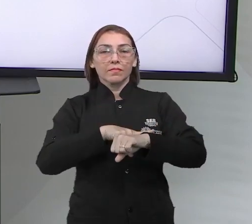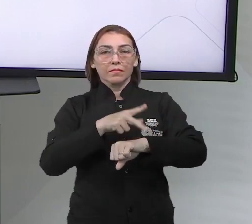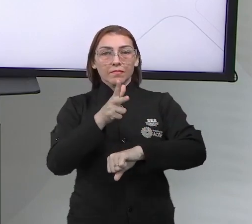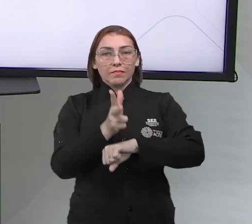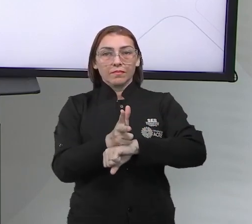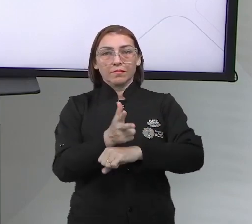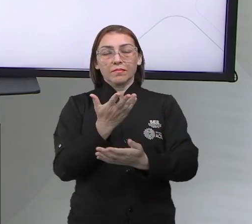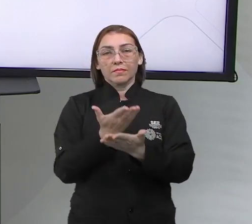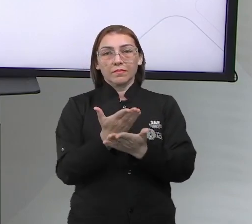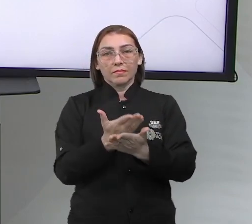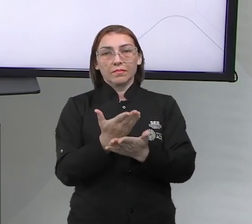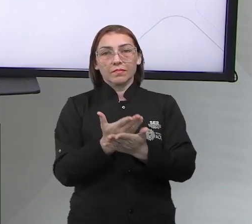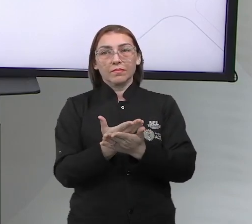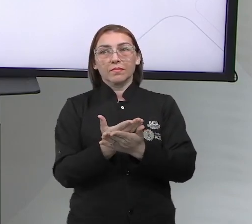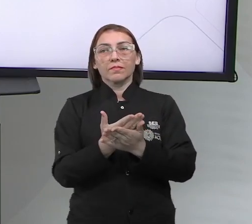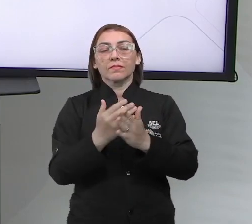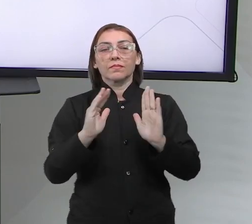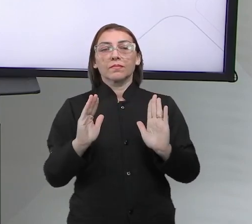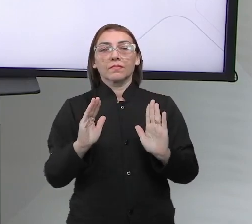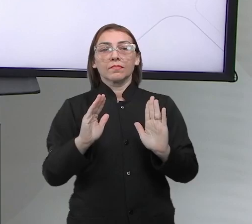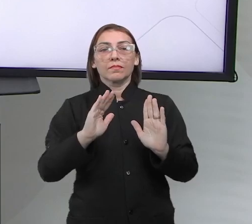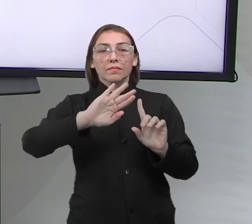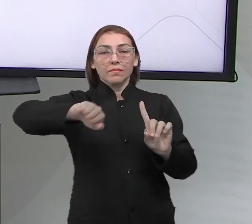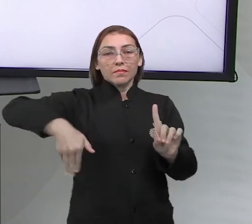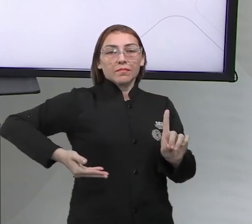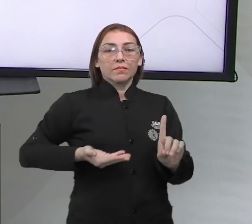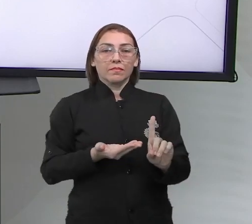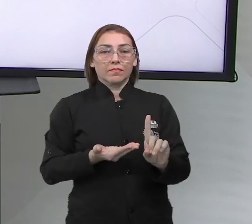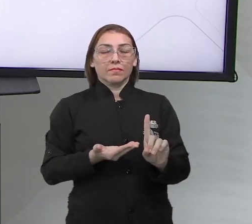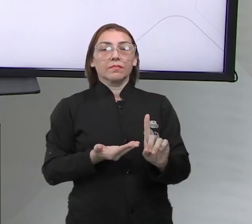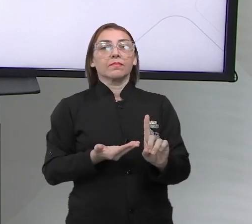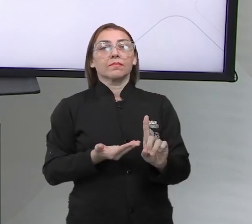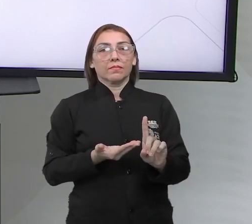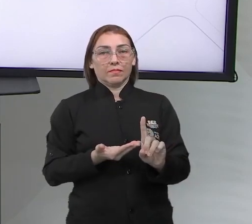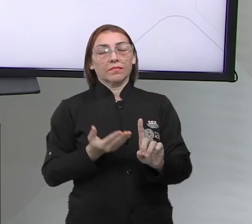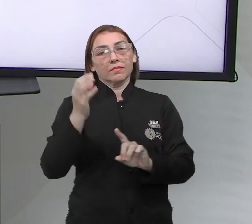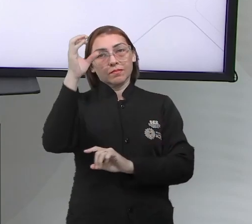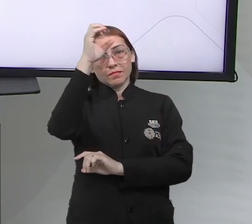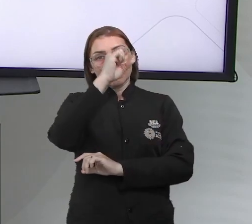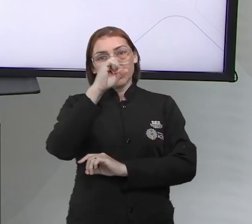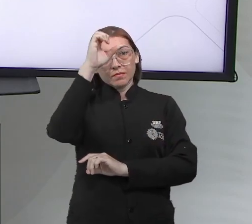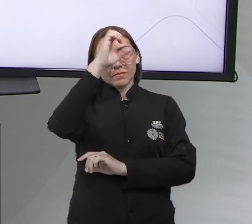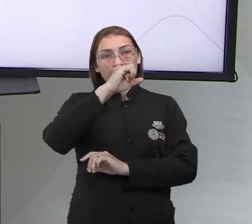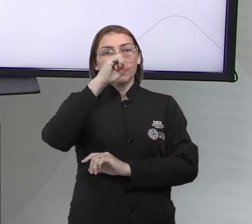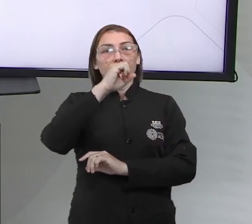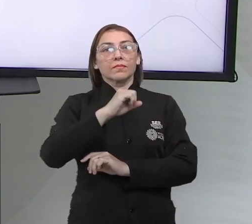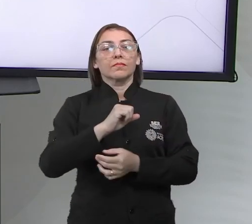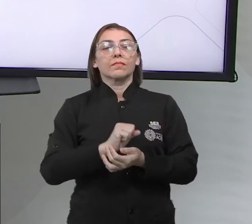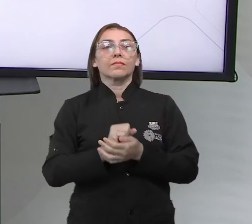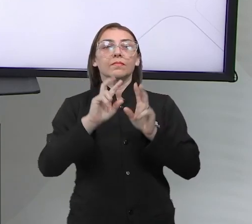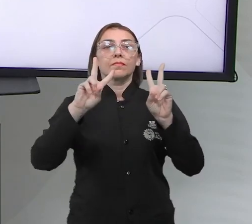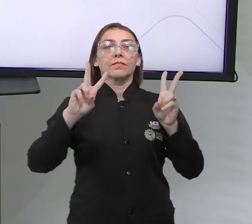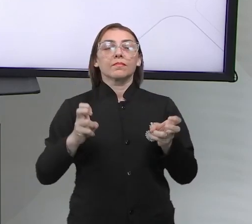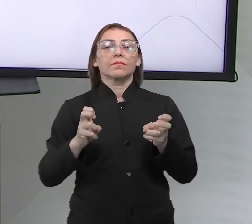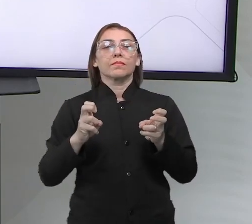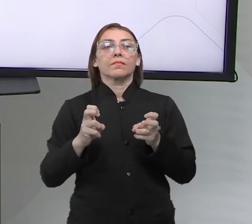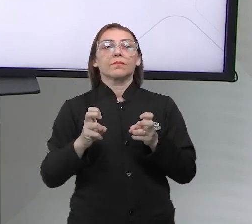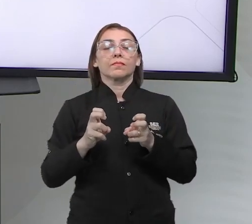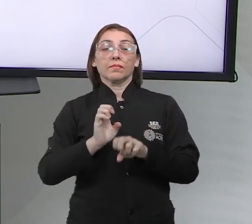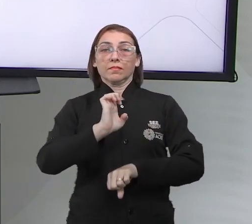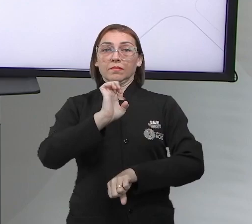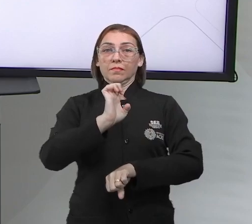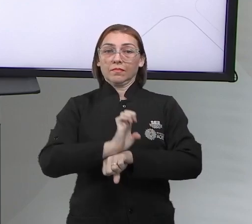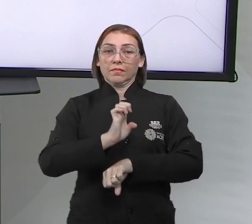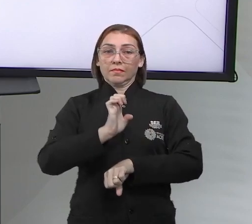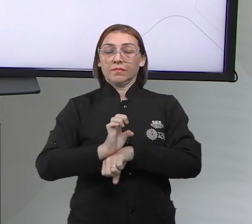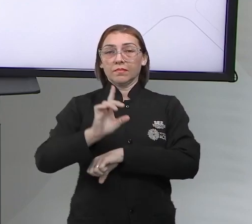videoaula? Nós vamos abordar aqui, aliás, e aprender a respeito do Estado de